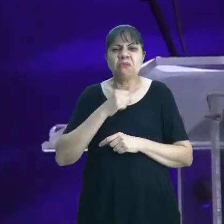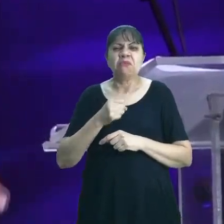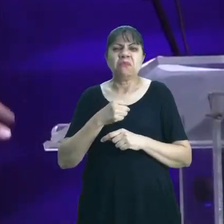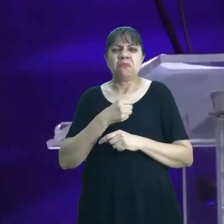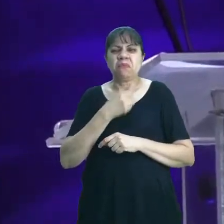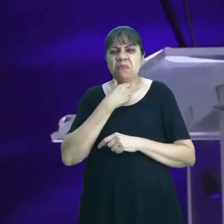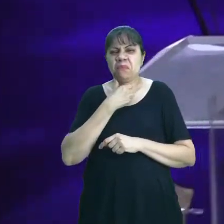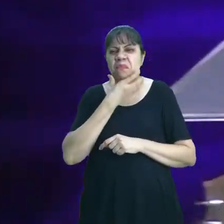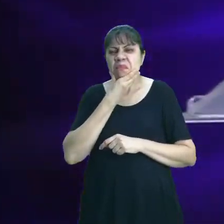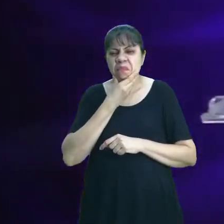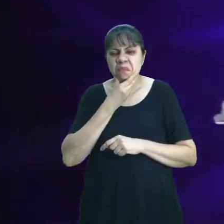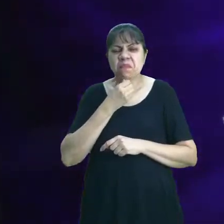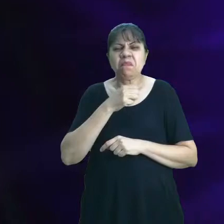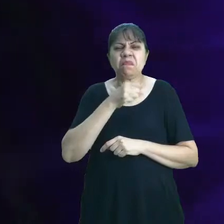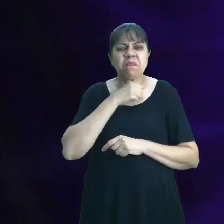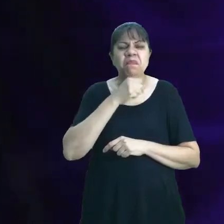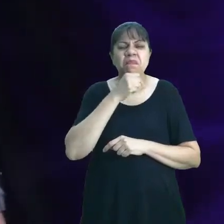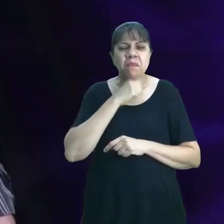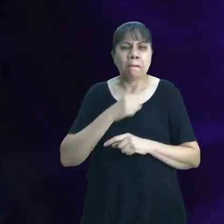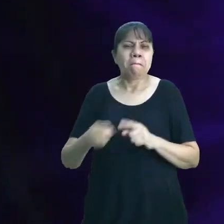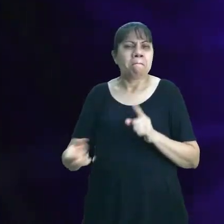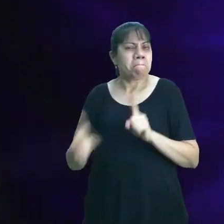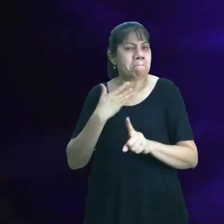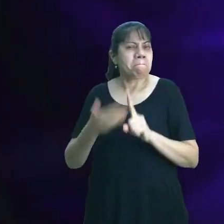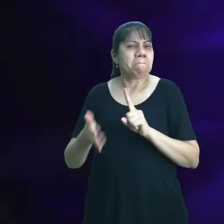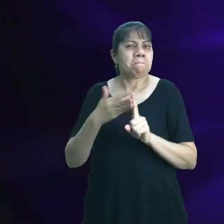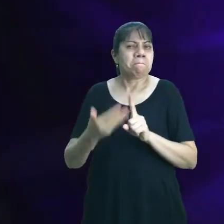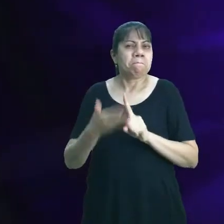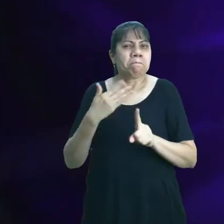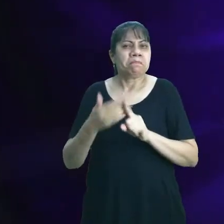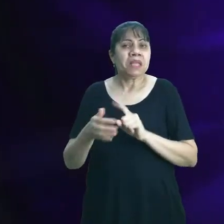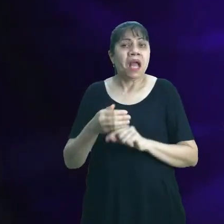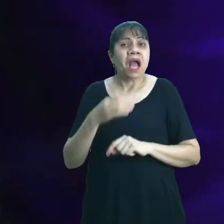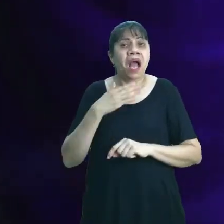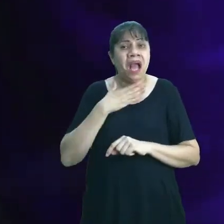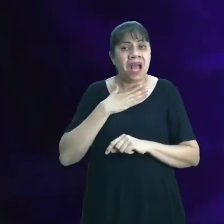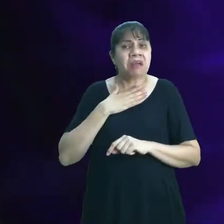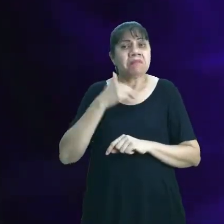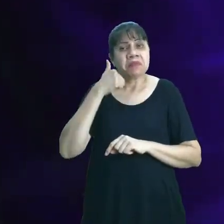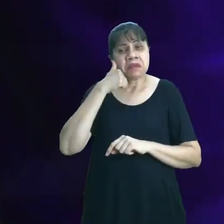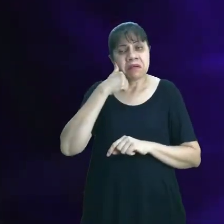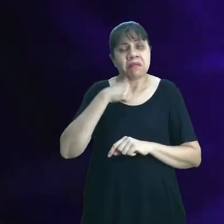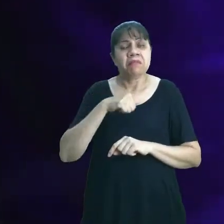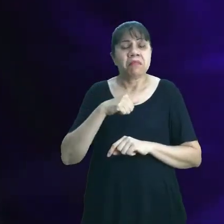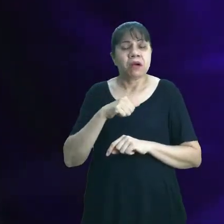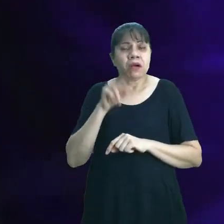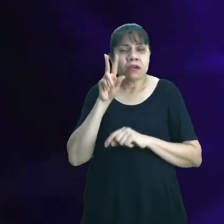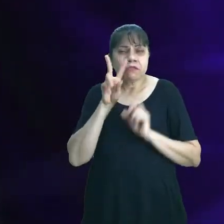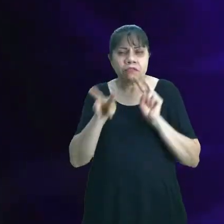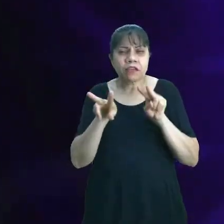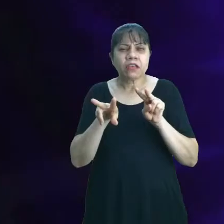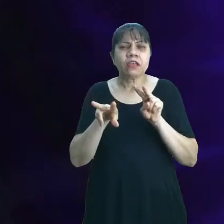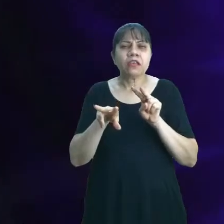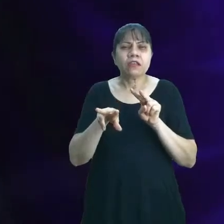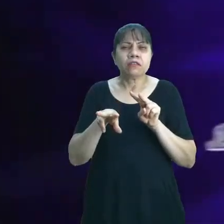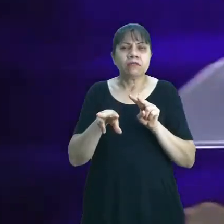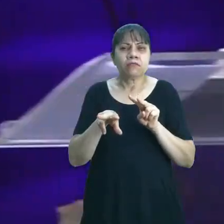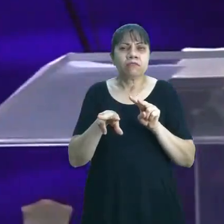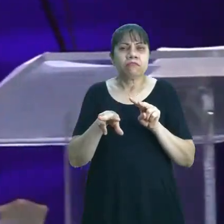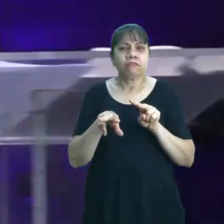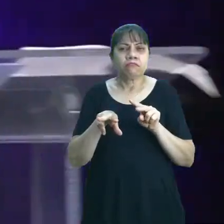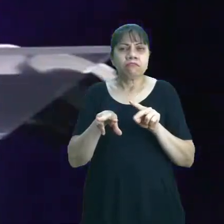E a minha mãe do lado. E eu olhei para a mamãe: mamãe, vou apanhar mais ainda.